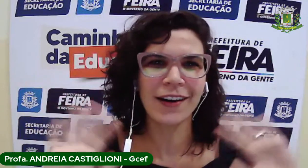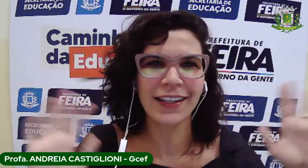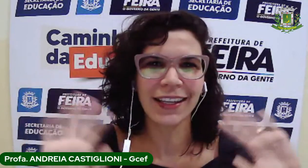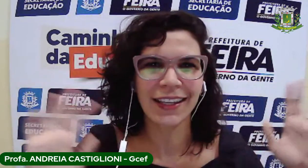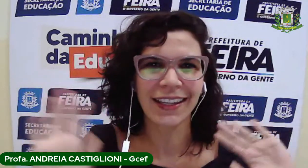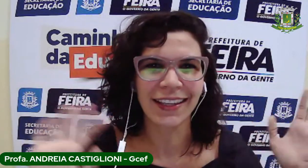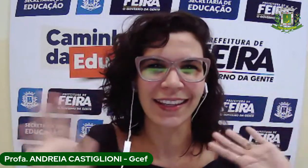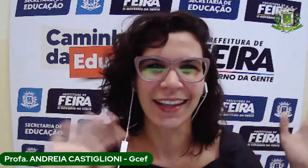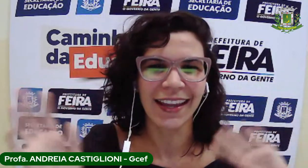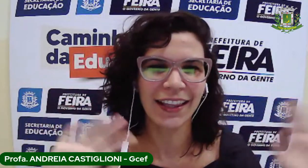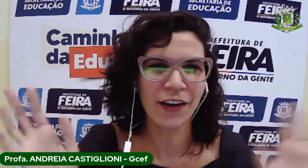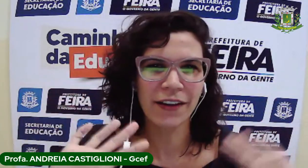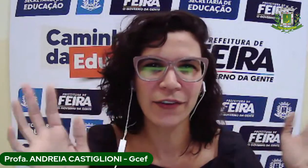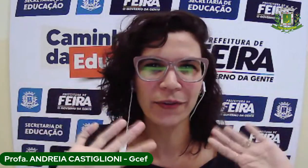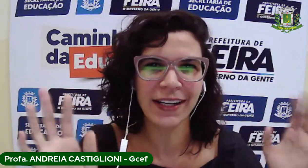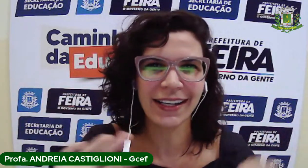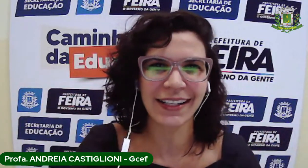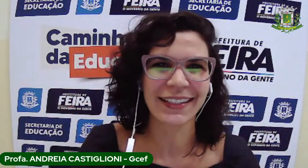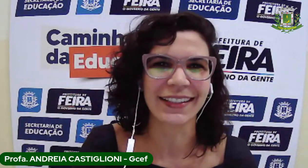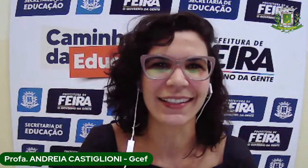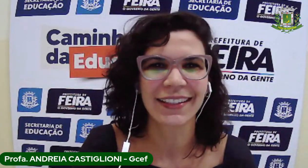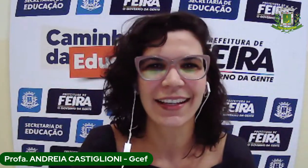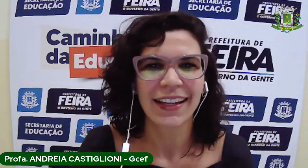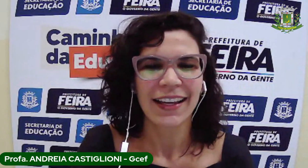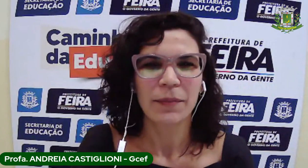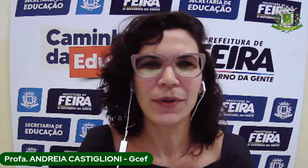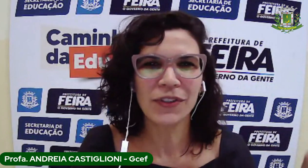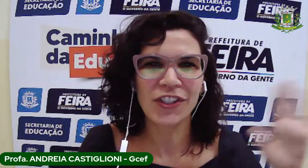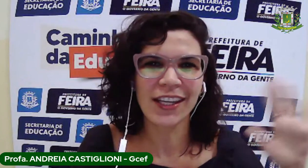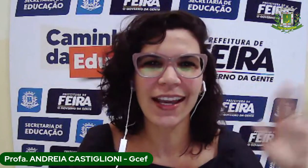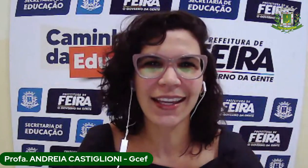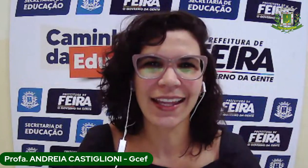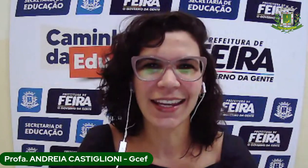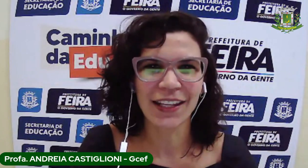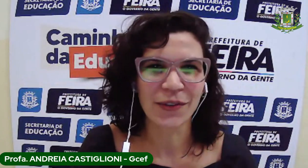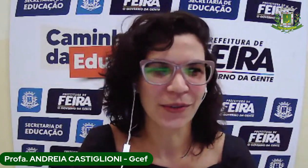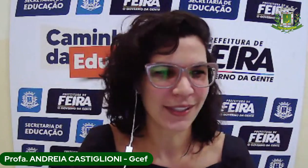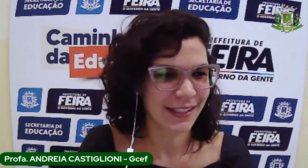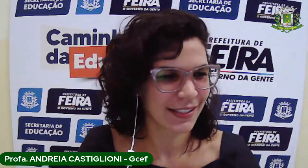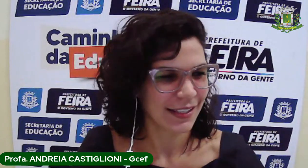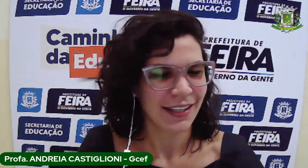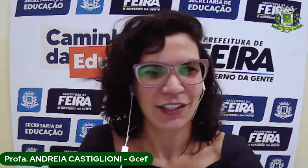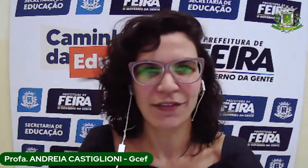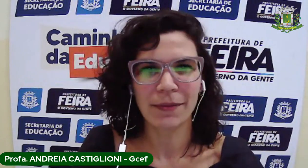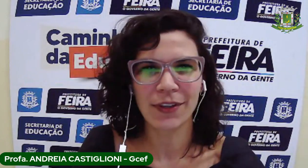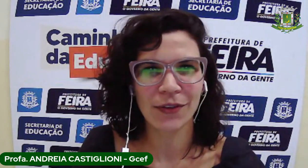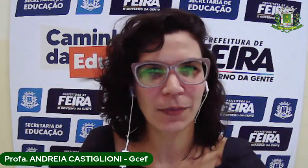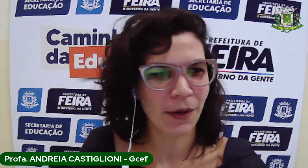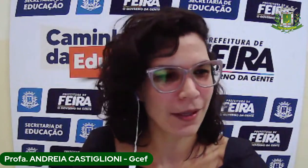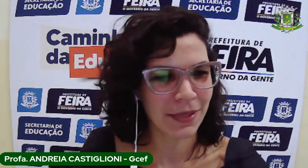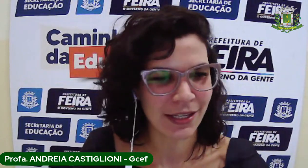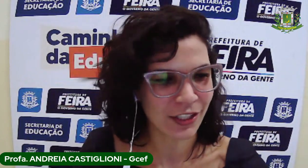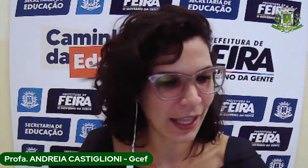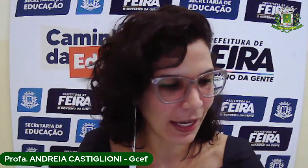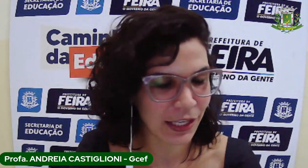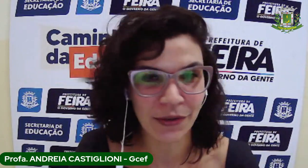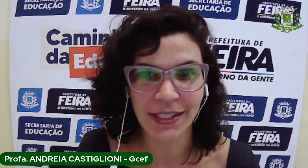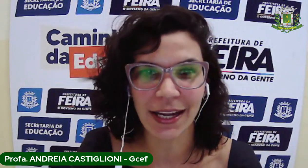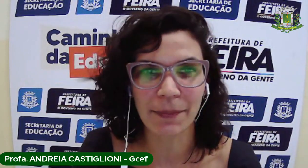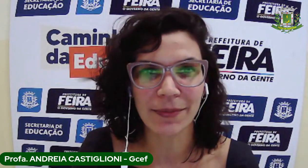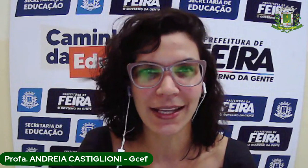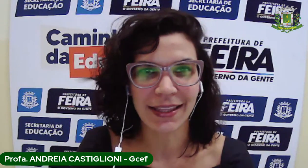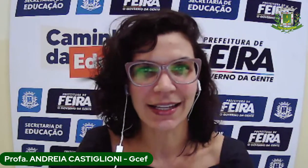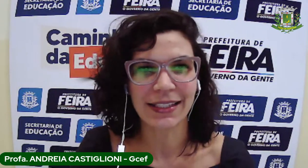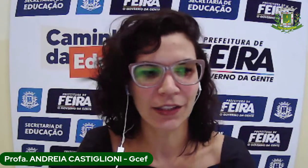Good morning! Hello, everyone! Bom dia, queridos! Tivemos alguns probleminhas técnicos